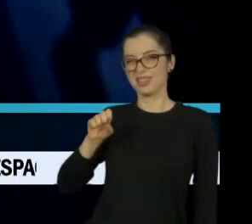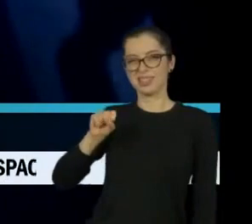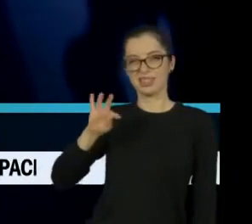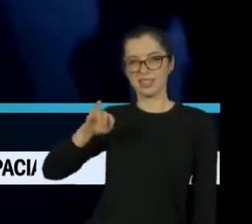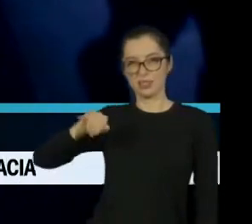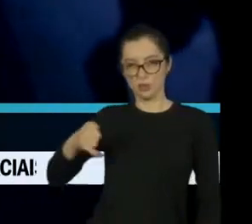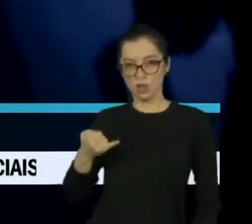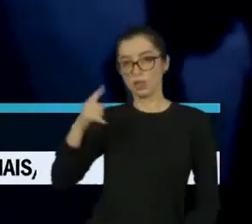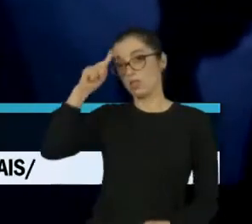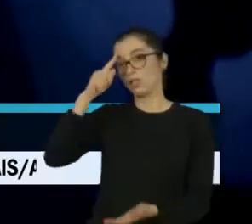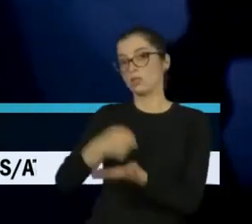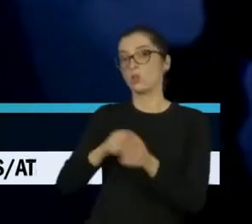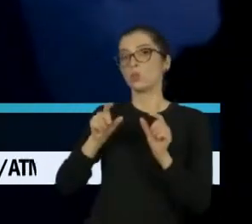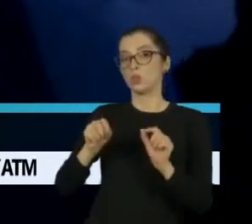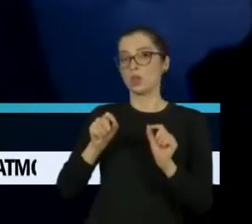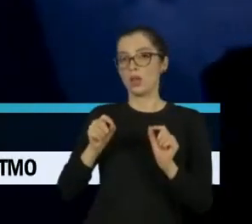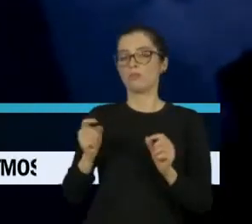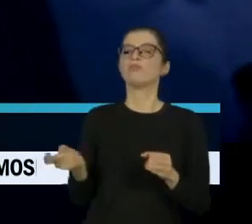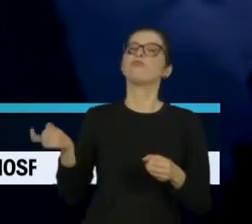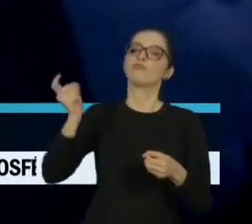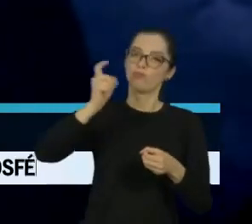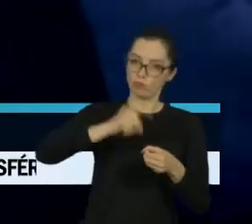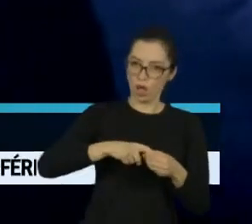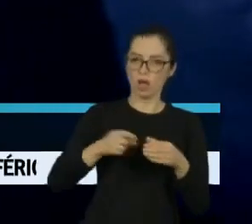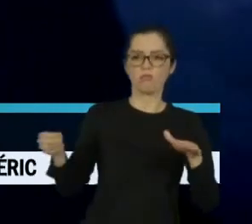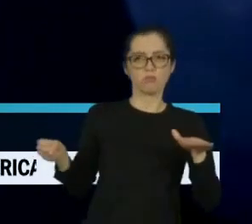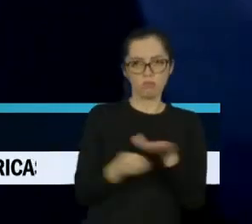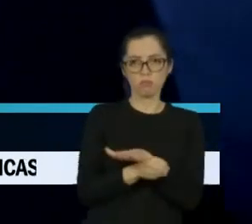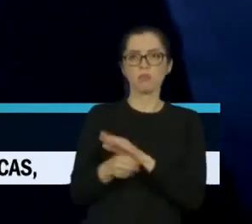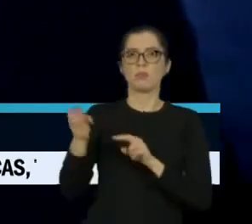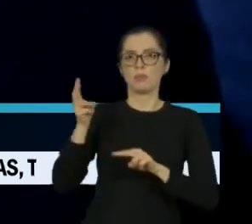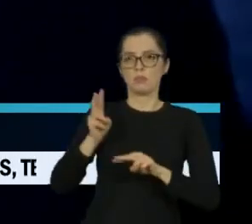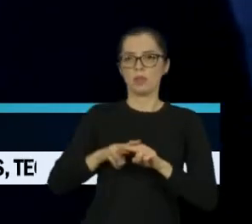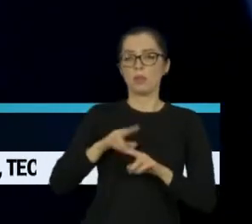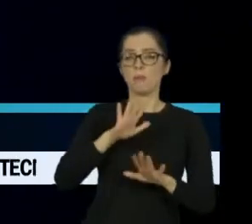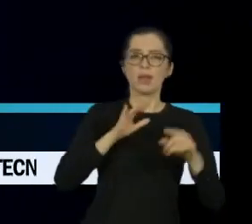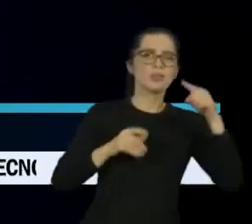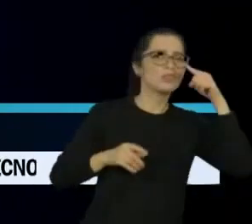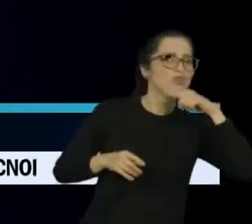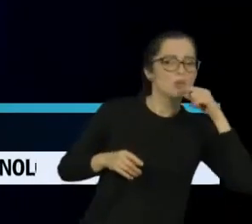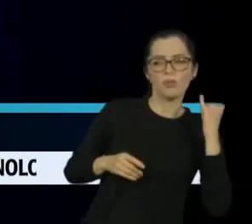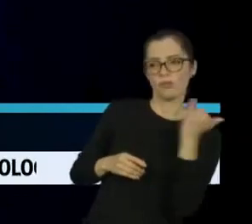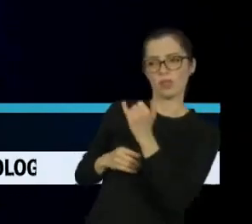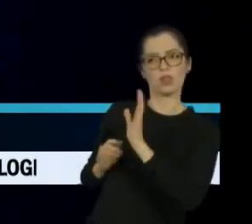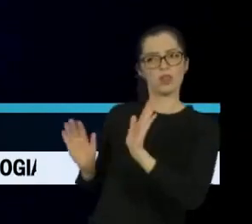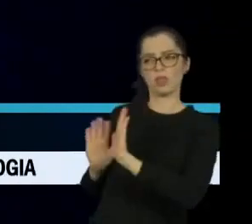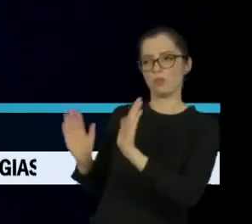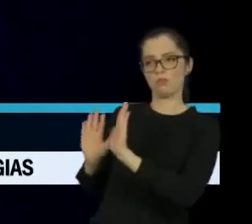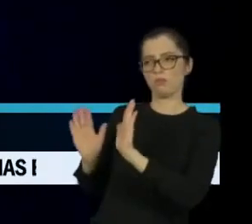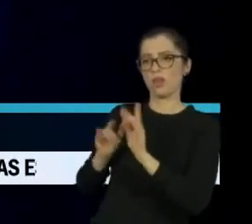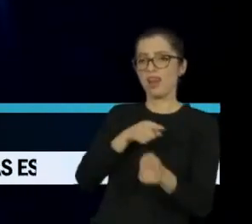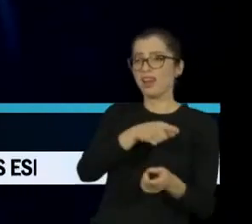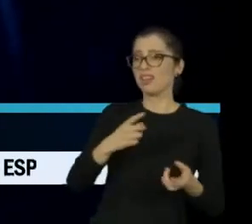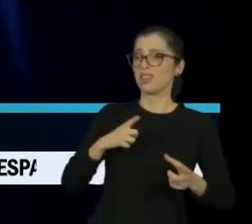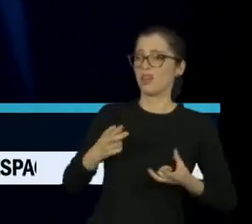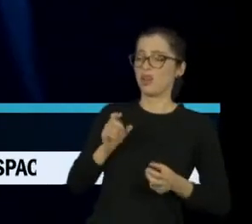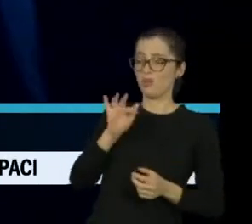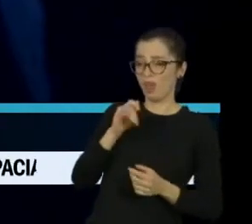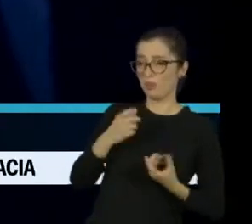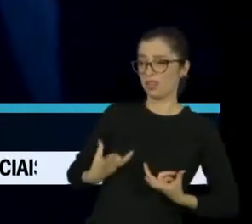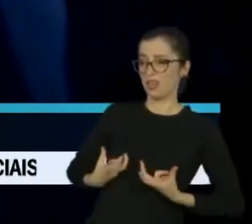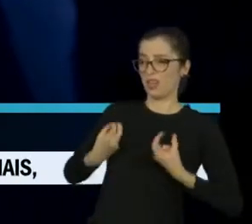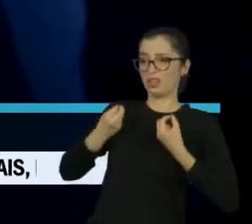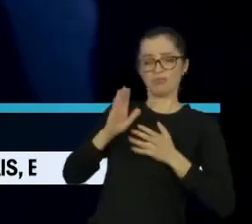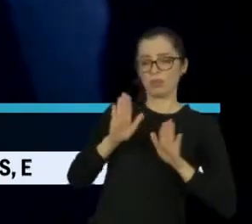prisão domiciliar, o ministro Gilmar Mendes abordou os riscos à saúde de Queiroz, que faz tratamento contra um câncer em meio a um cenário